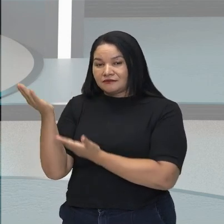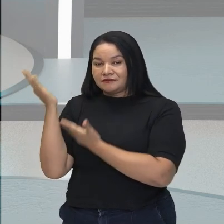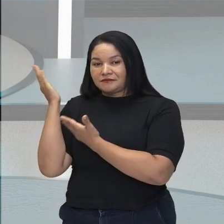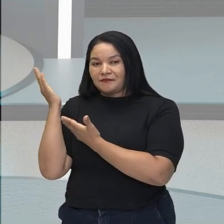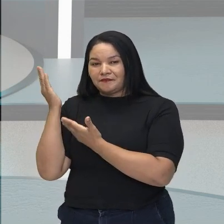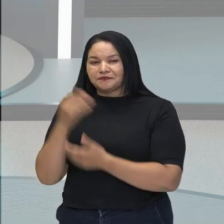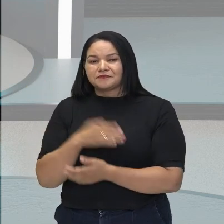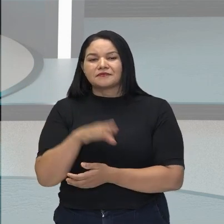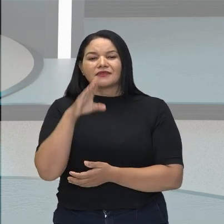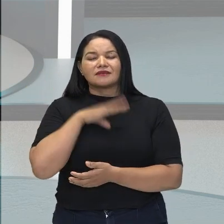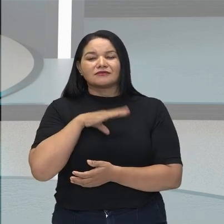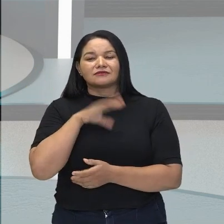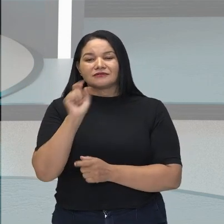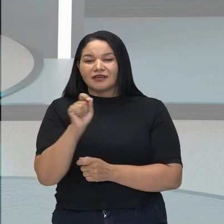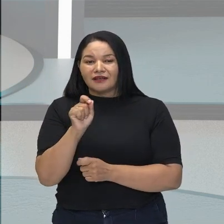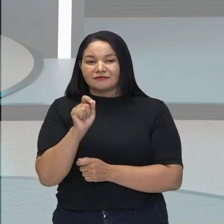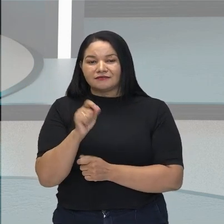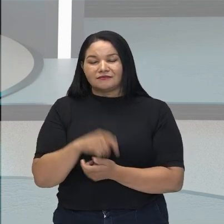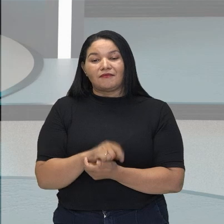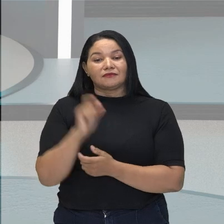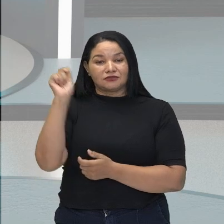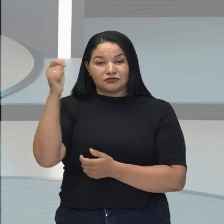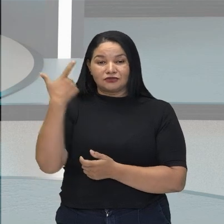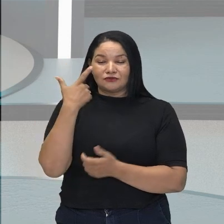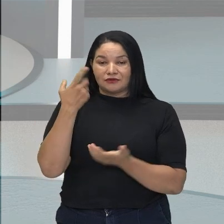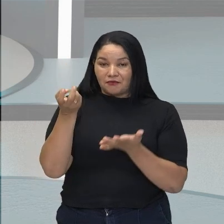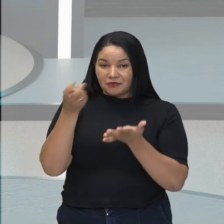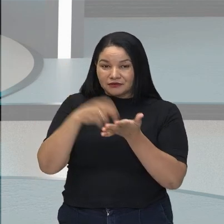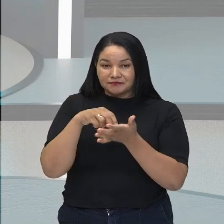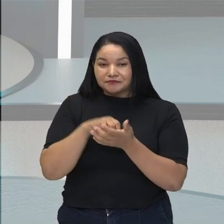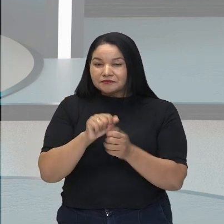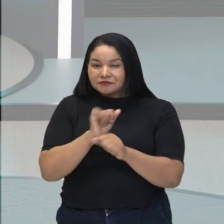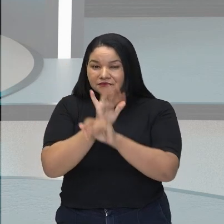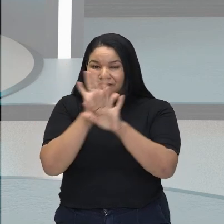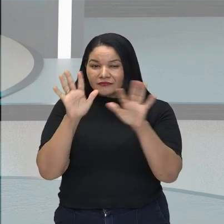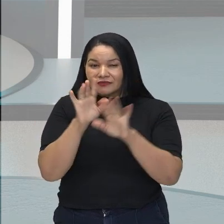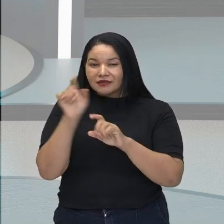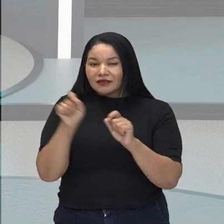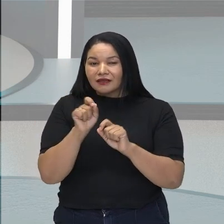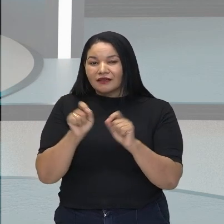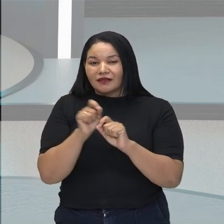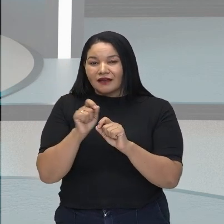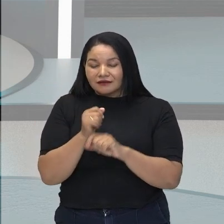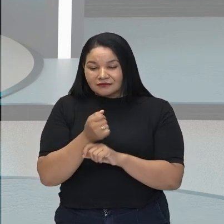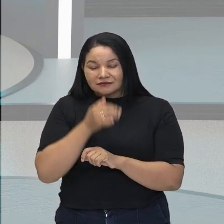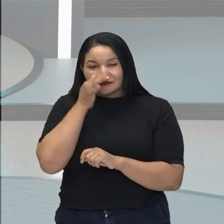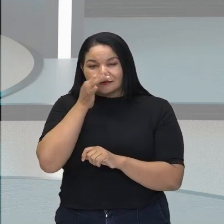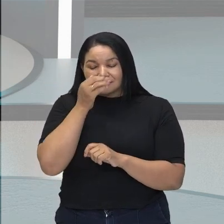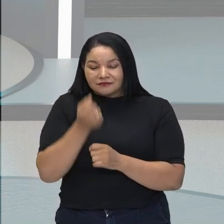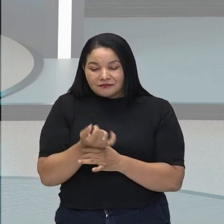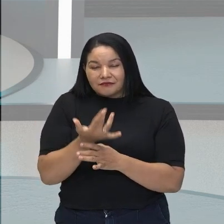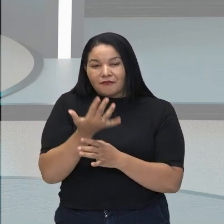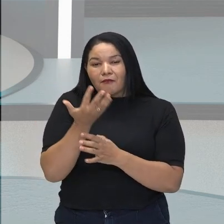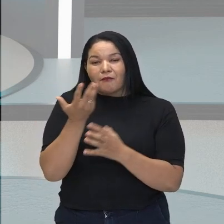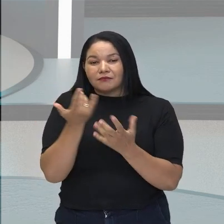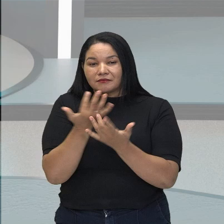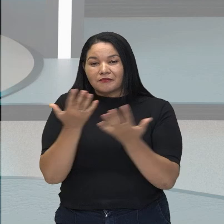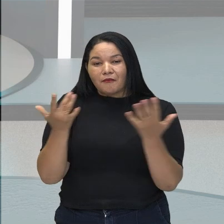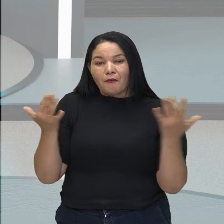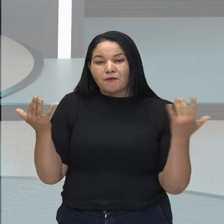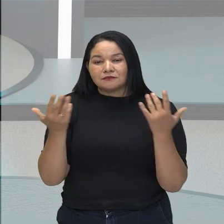ver. Sob o sol da manhã, a tulipa ergue-se majestosamente, como